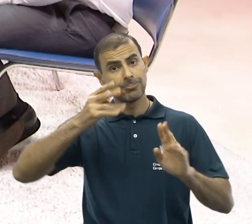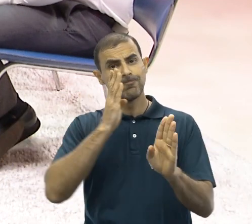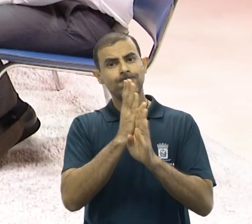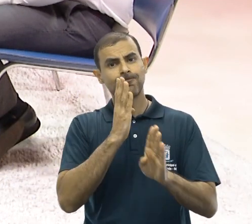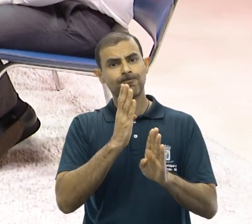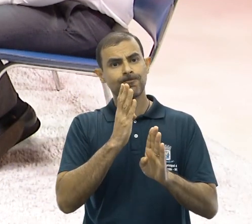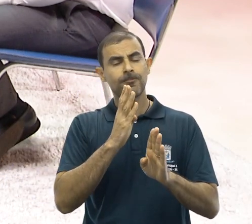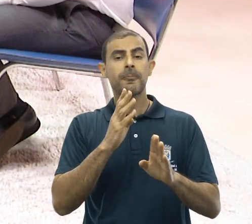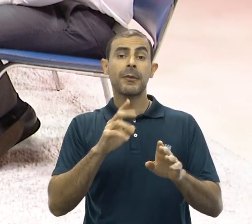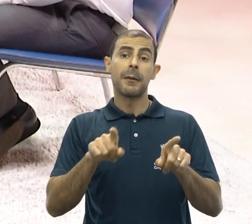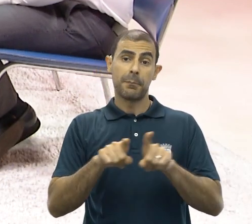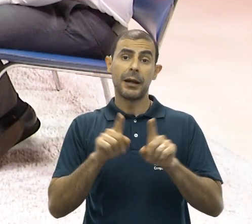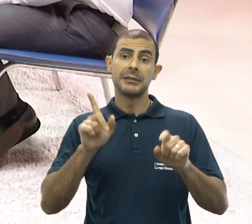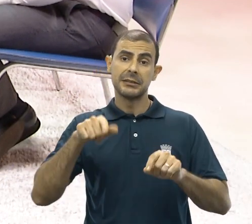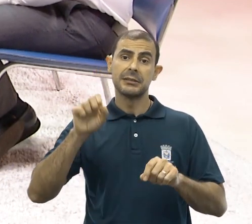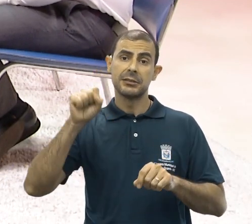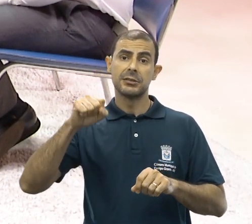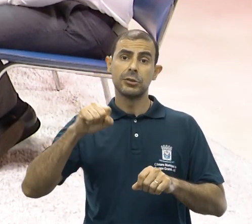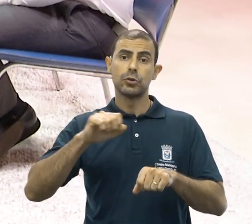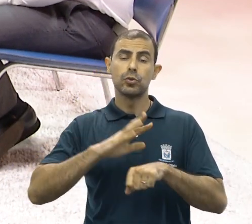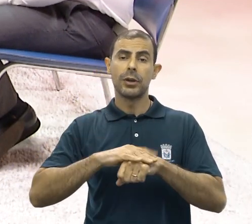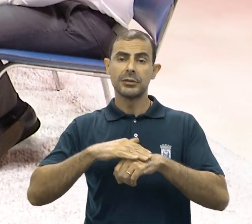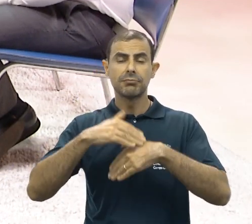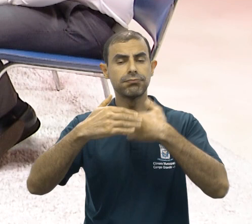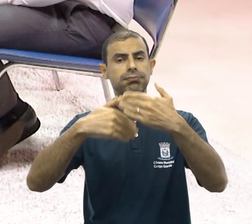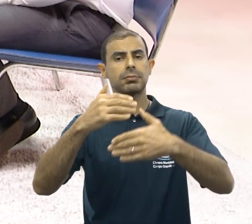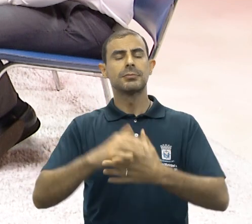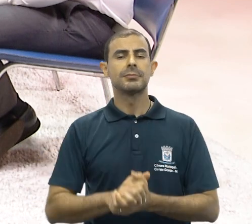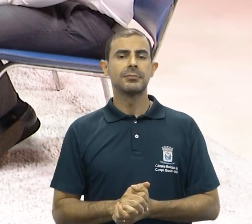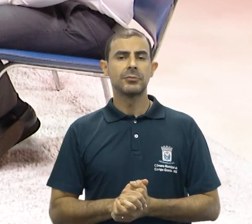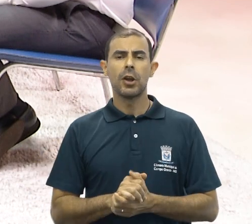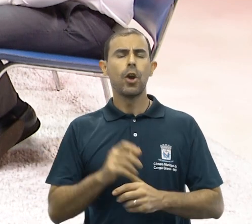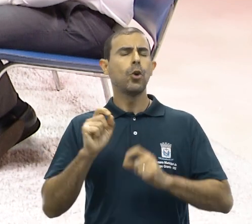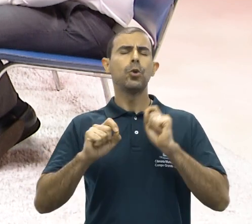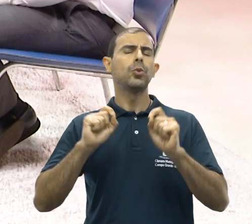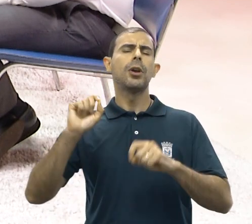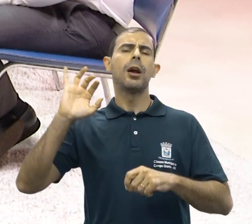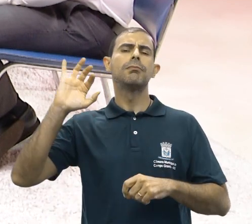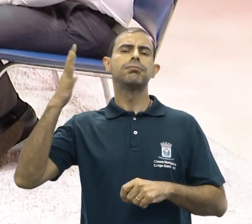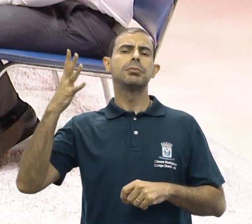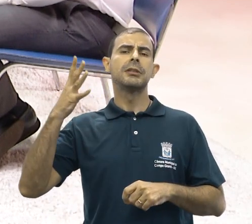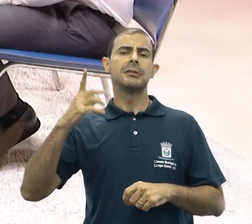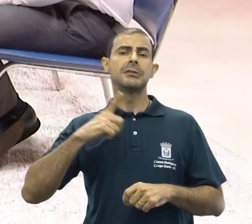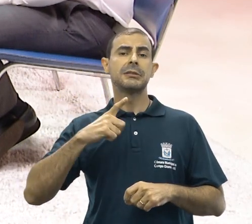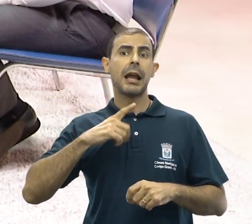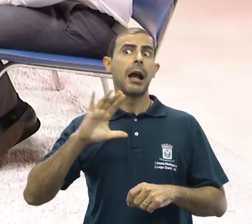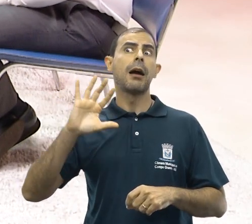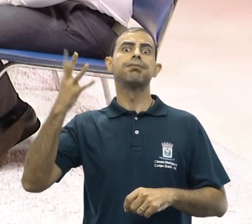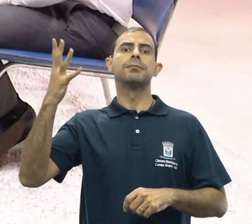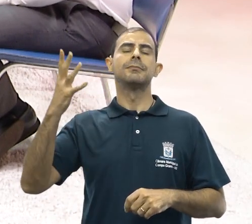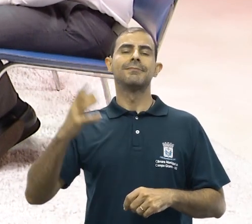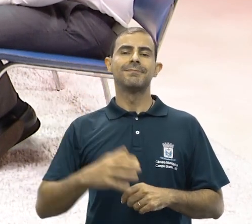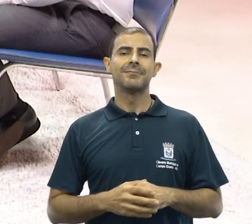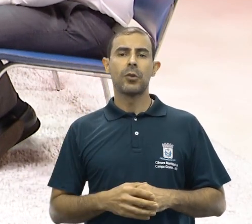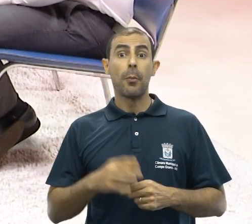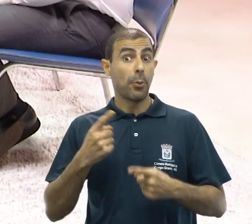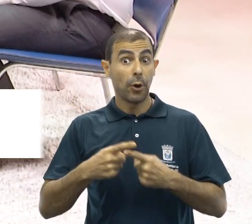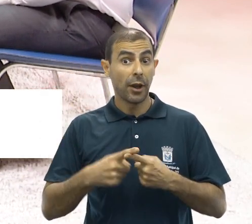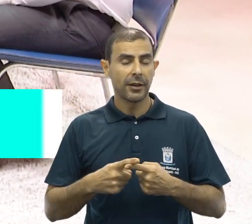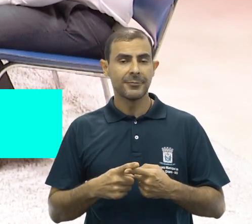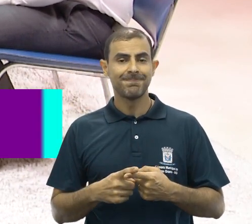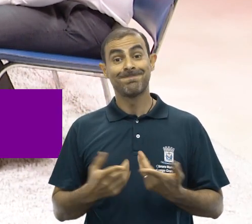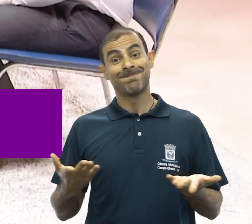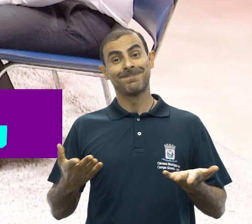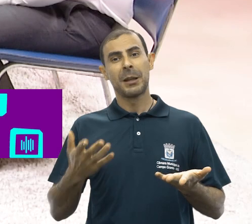você ter o gene não significa que você vai desenvolver. Vai desenvolver. Né? E mas, o que faz você desenvolver? Tem um porquê? Aí eu diria que é a